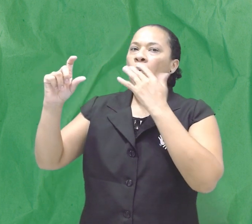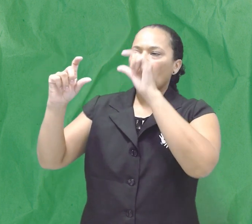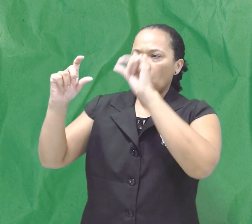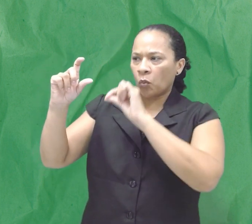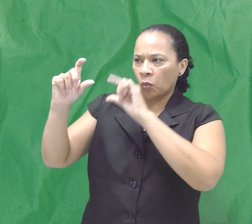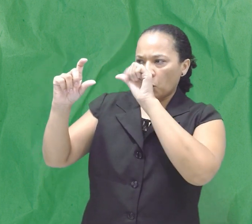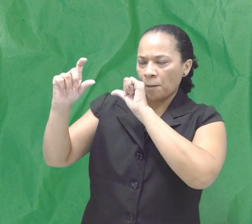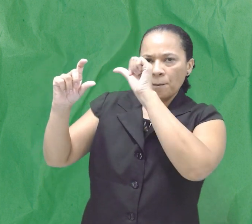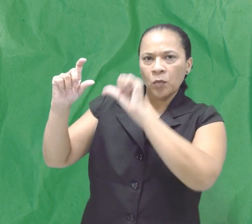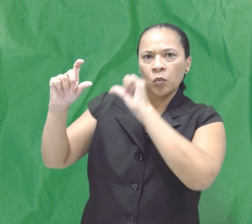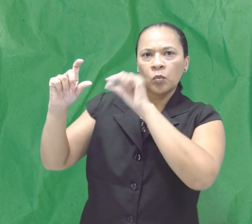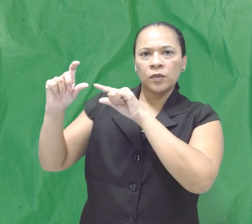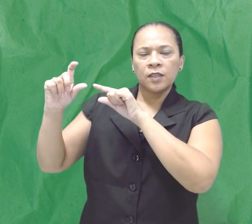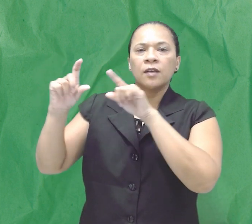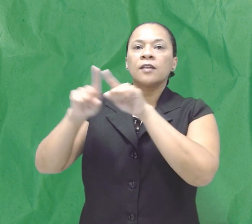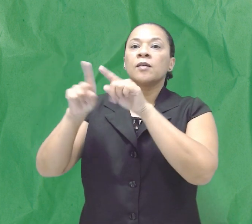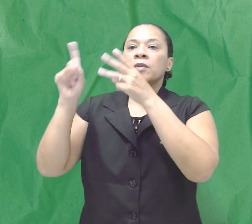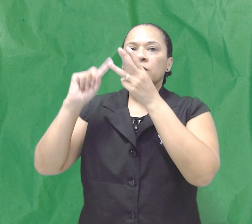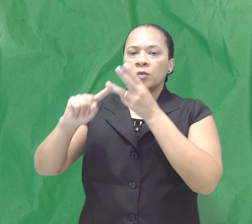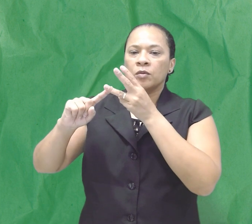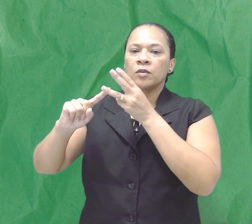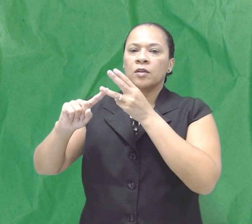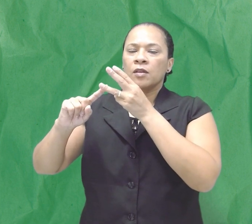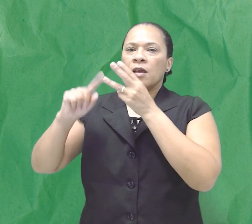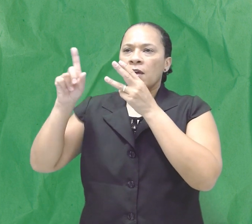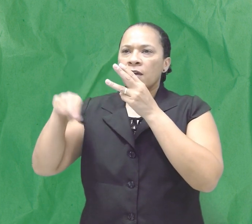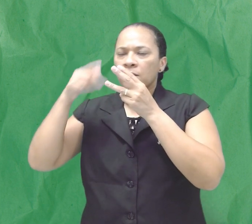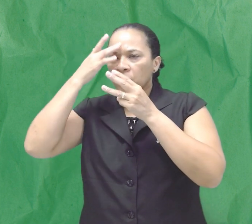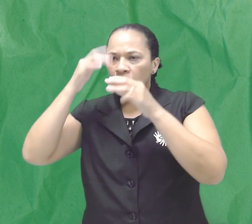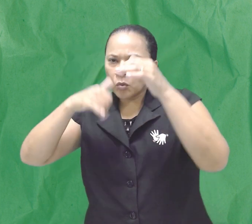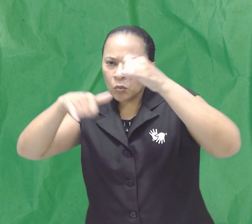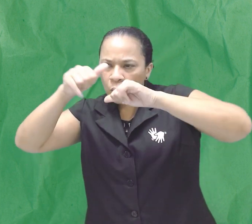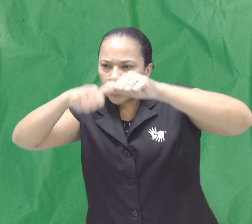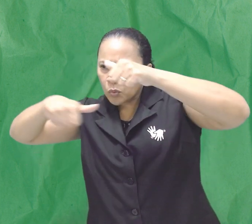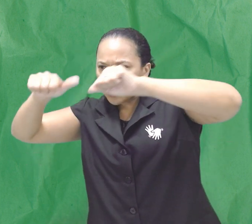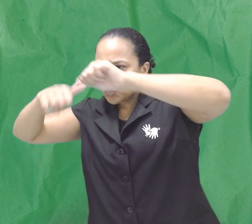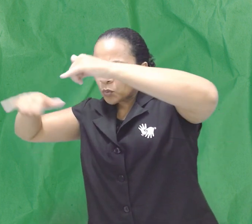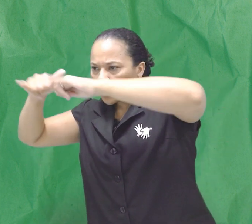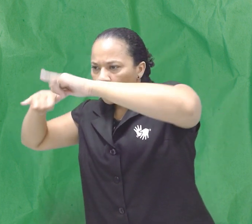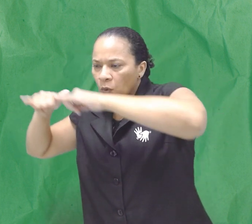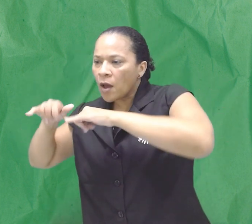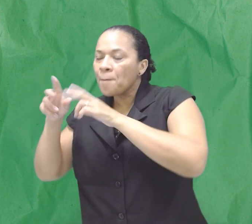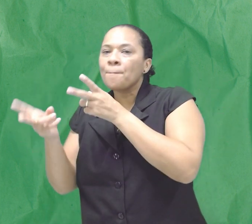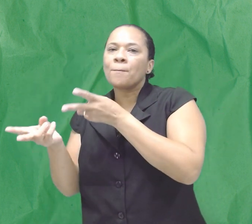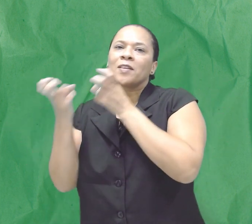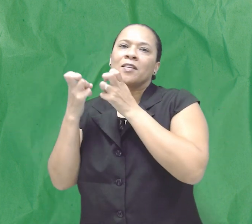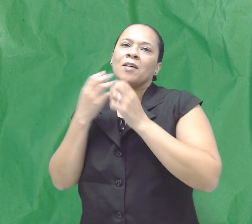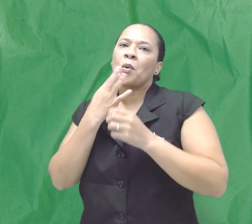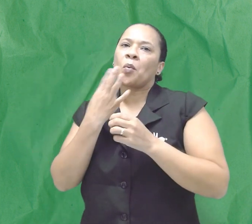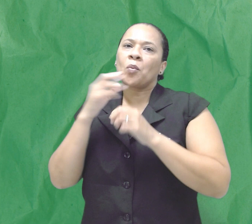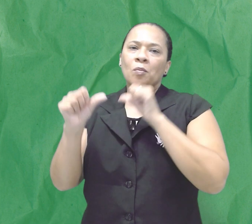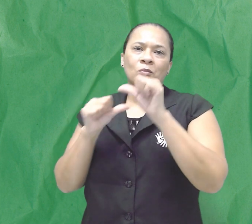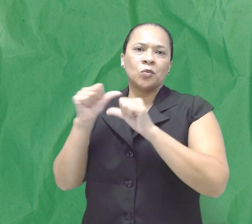ponto final, que é o momento, né, encontrado onde o analista percebe essa mudança de cor, e normalmente esse ponto final ele